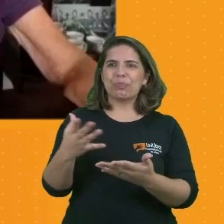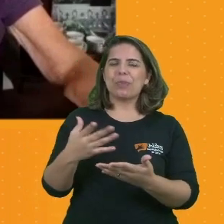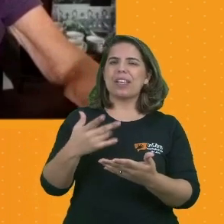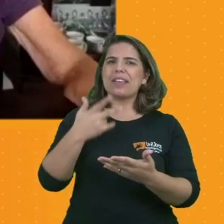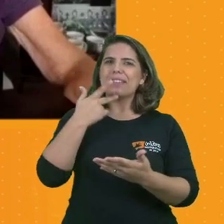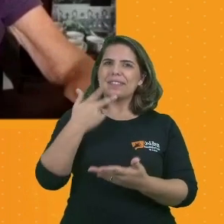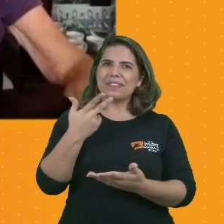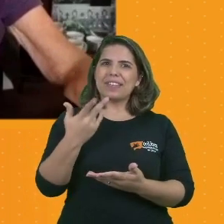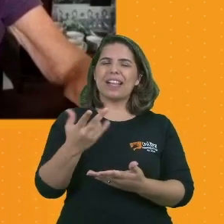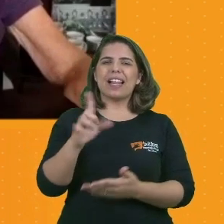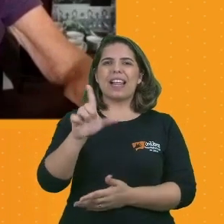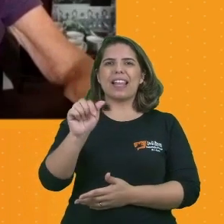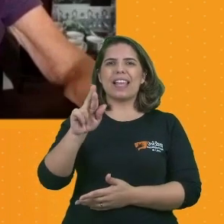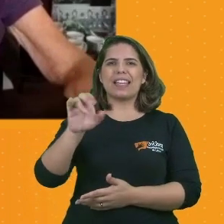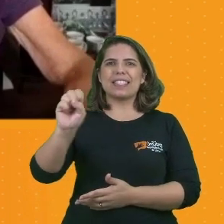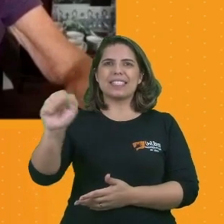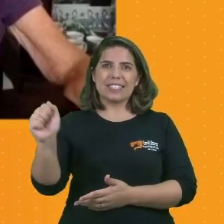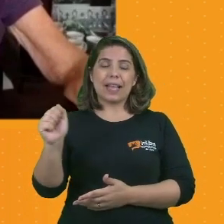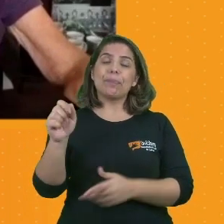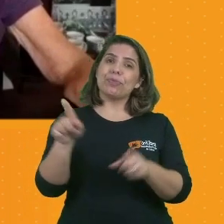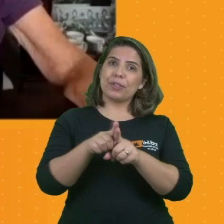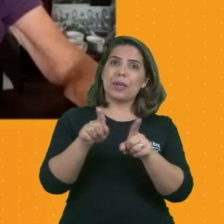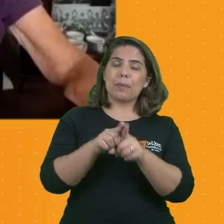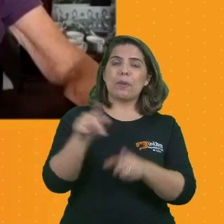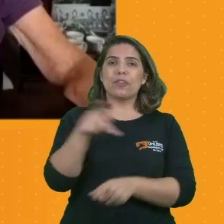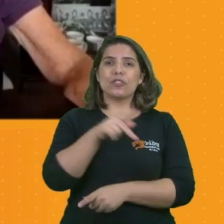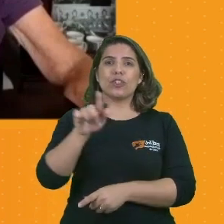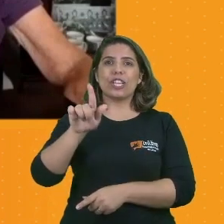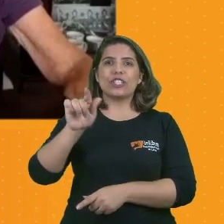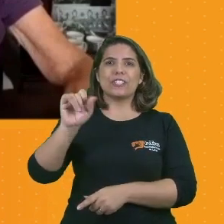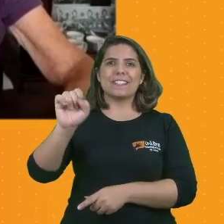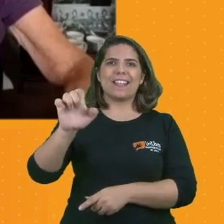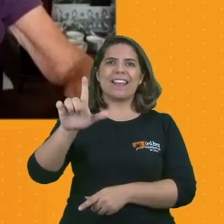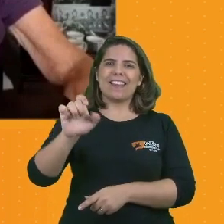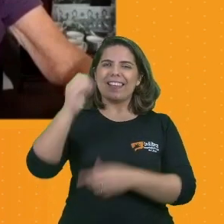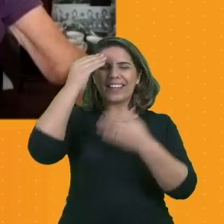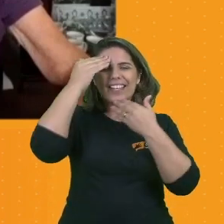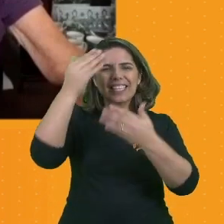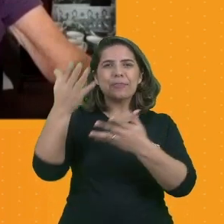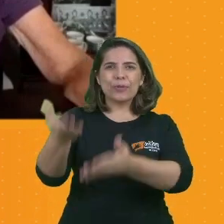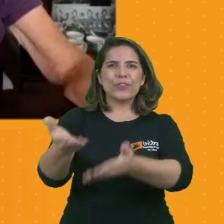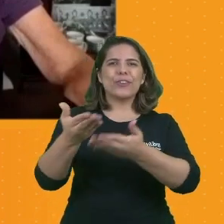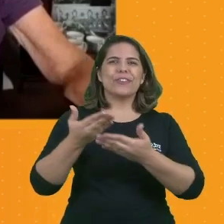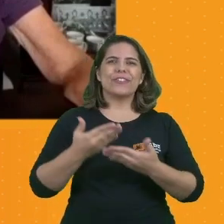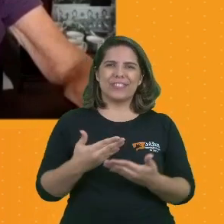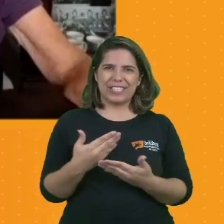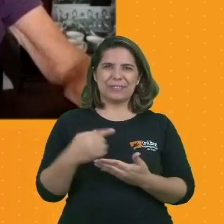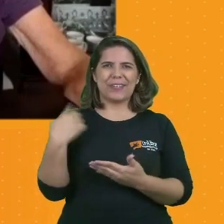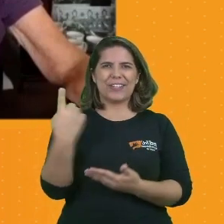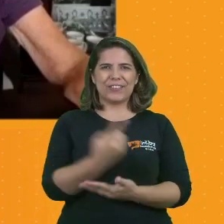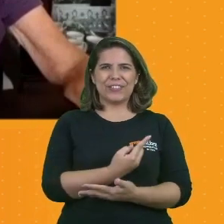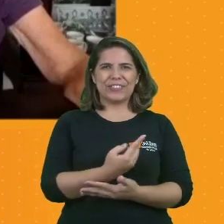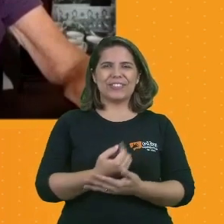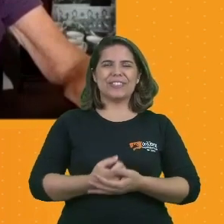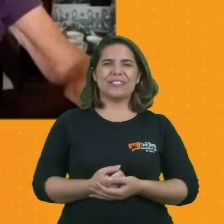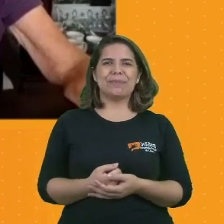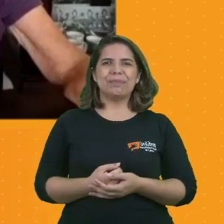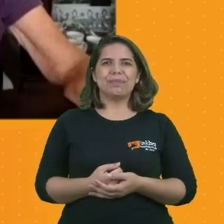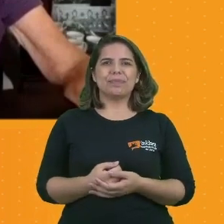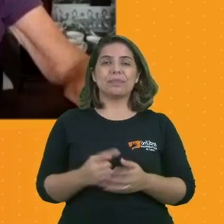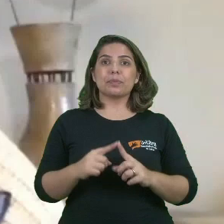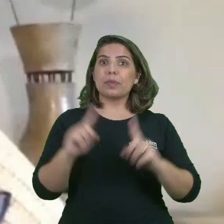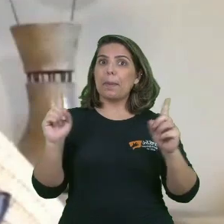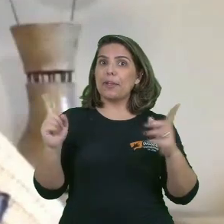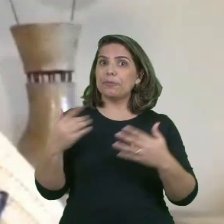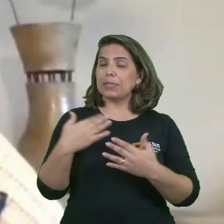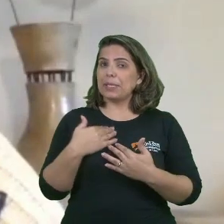Paulo olha a Larissa especialmente a professora Gisele me fez o convite para nós mas